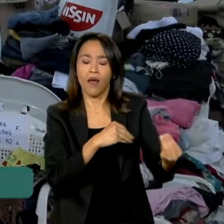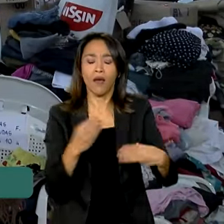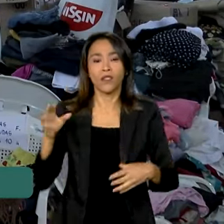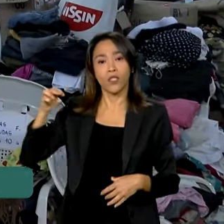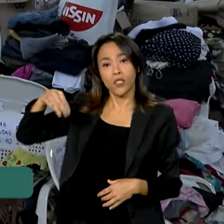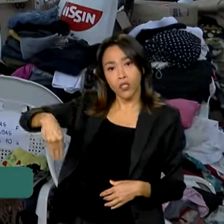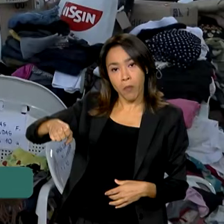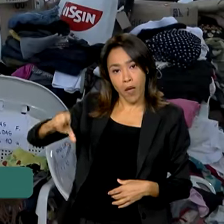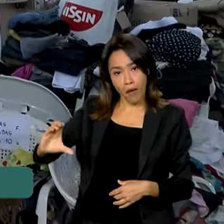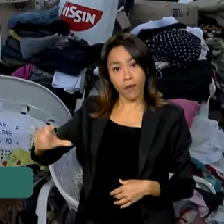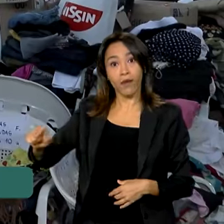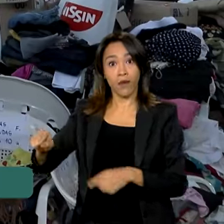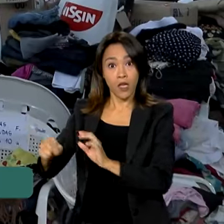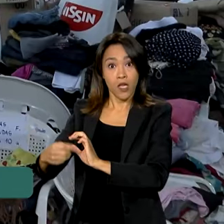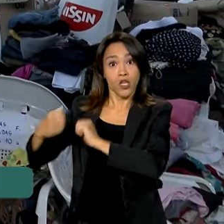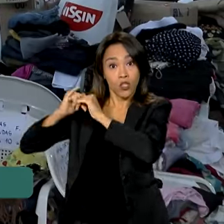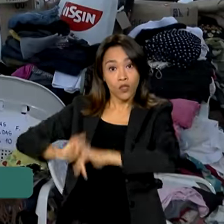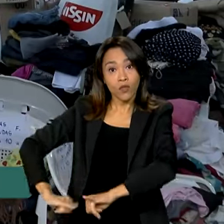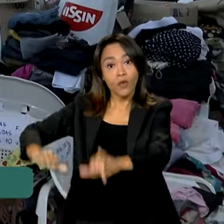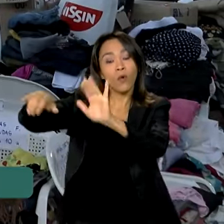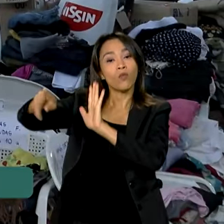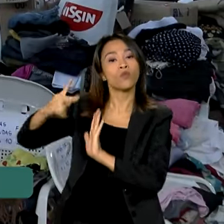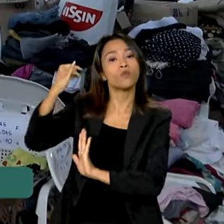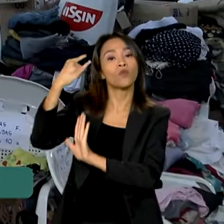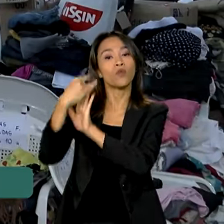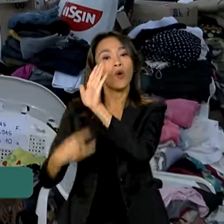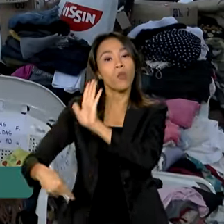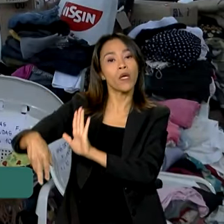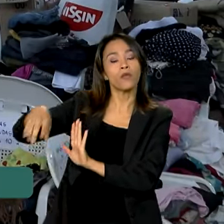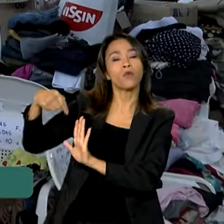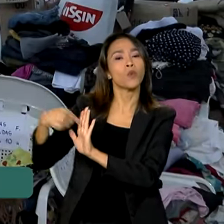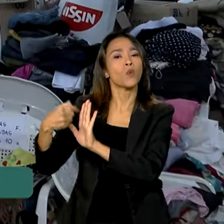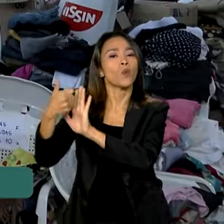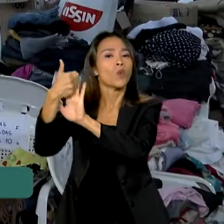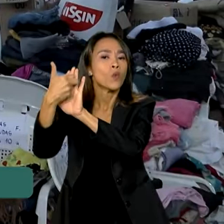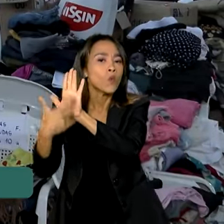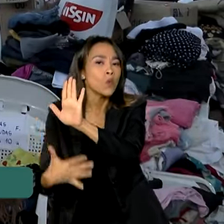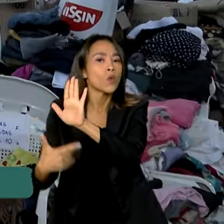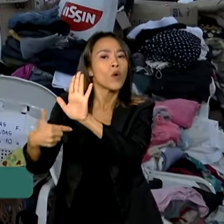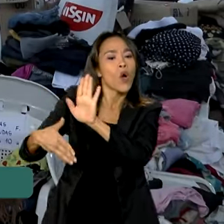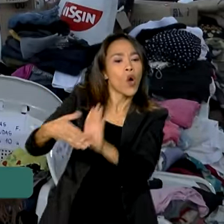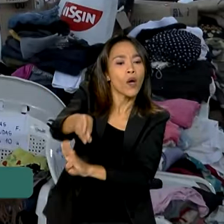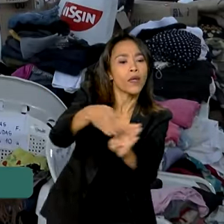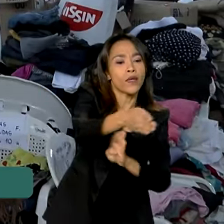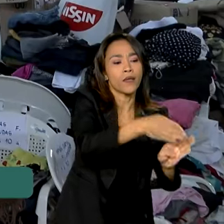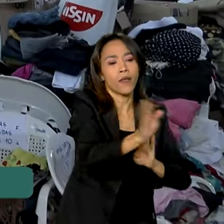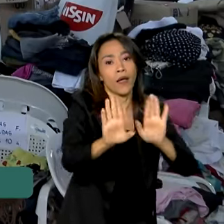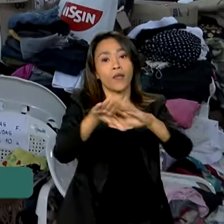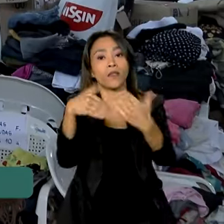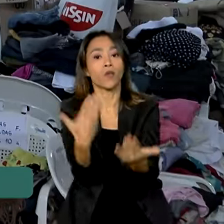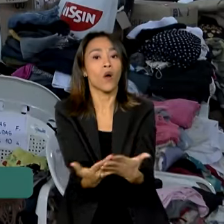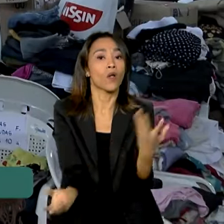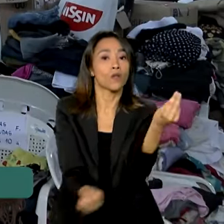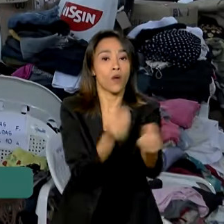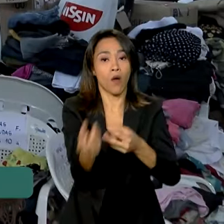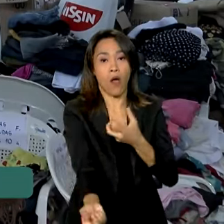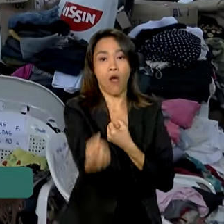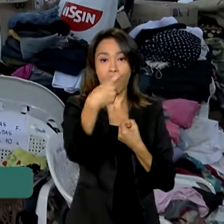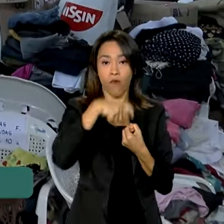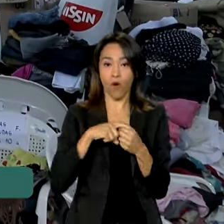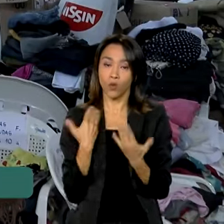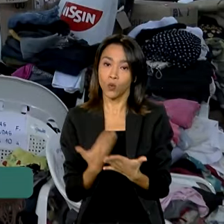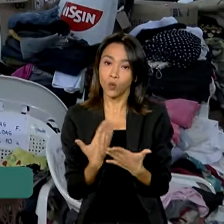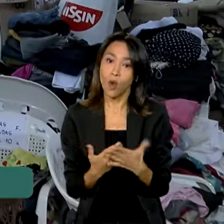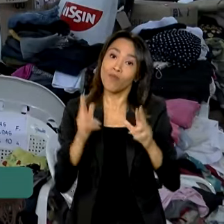uma resolução do Conselho Nacional de Educação para orientar sistemas de ensino para a retomada segura das aulas em razão